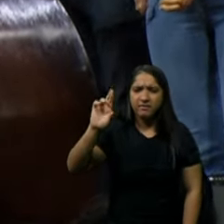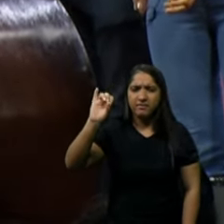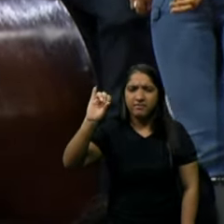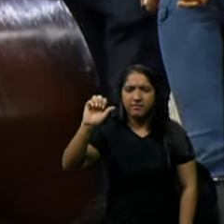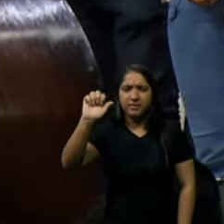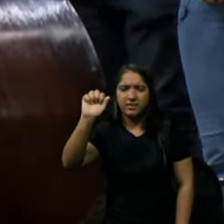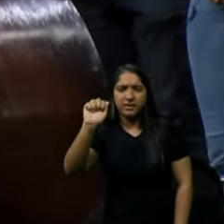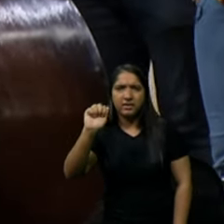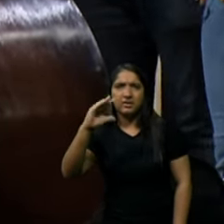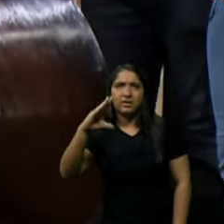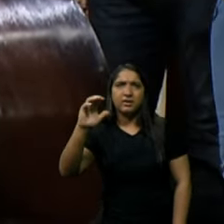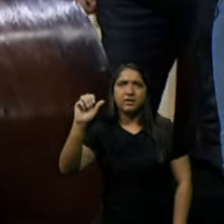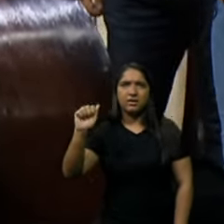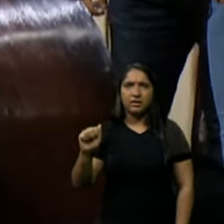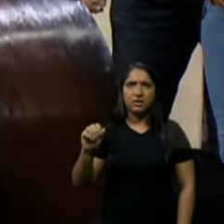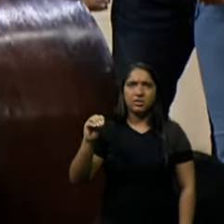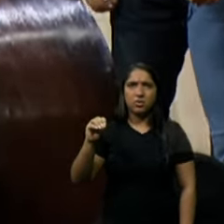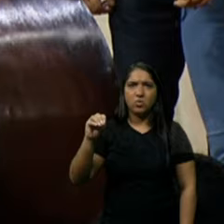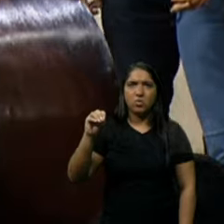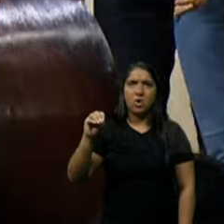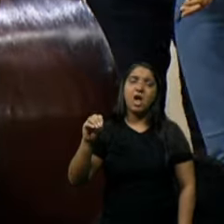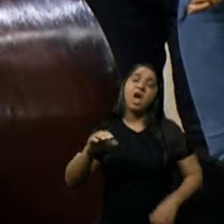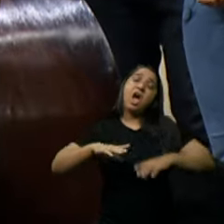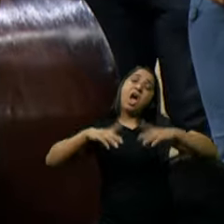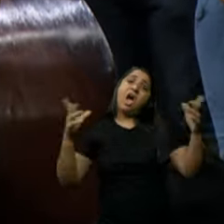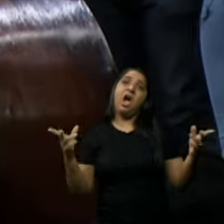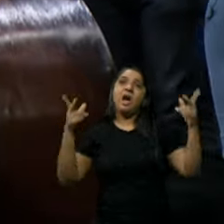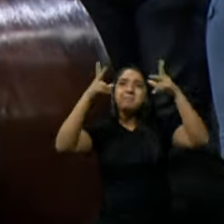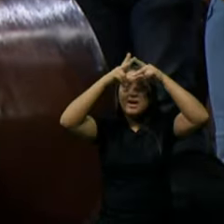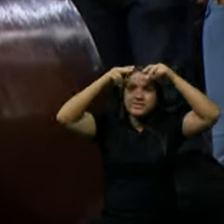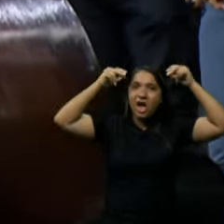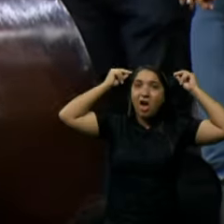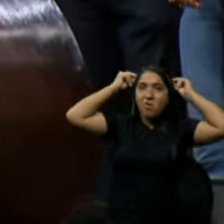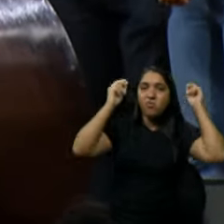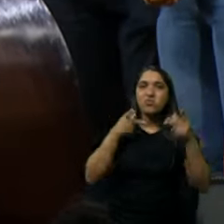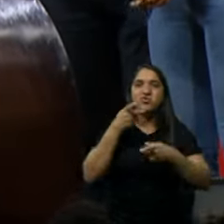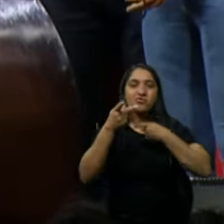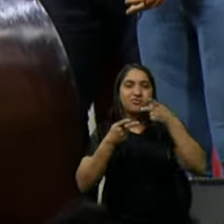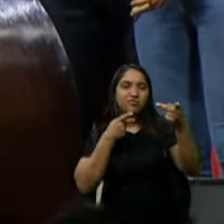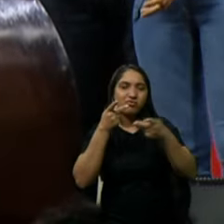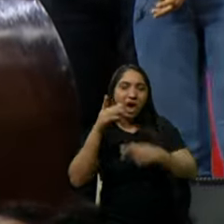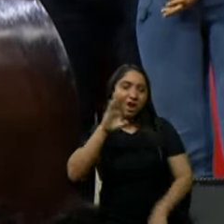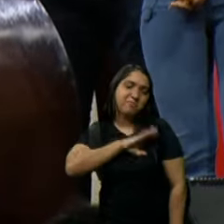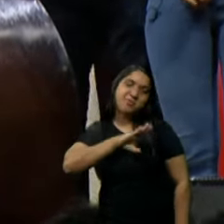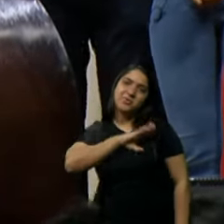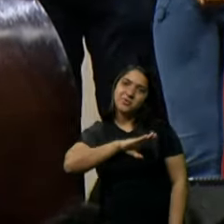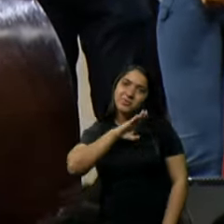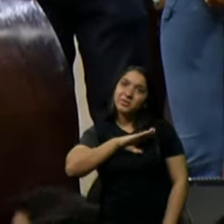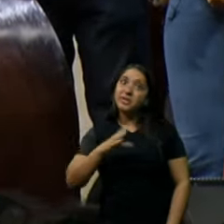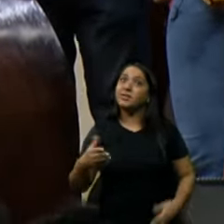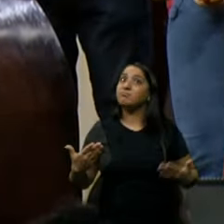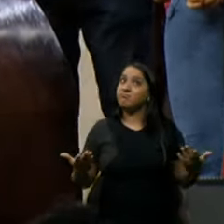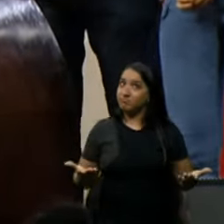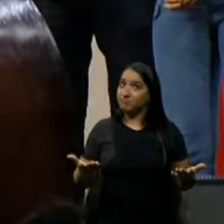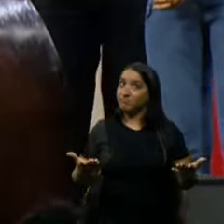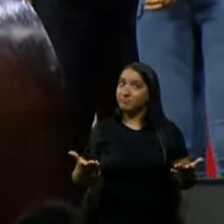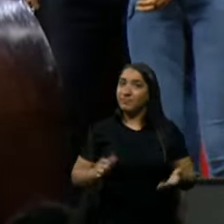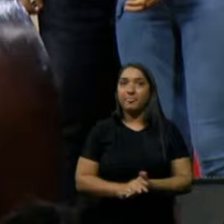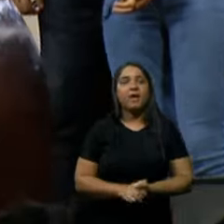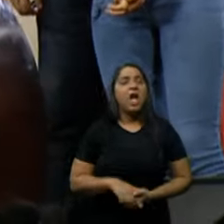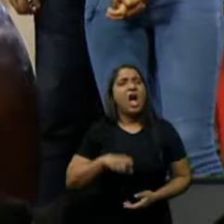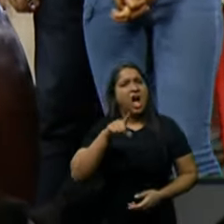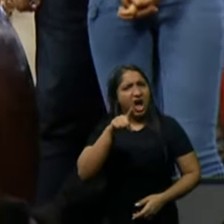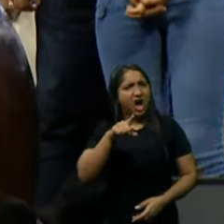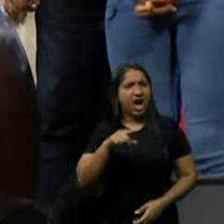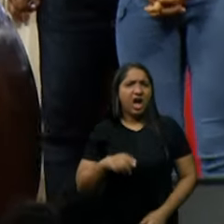mas a Rute fala em português ela fala africano Então vem root daquele seu gritinho também já manda o